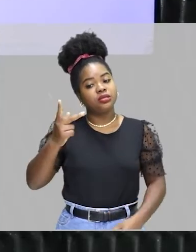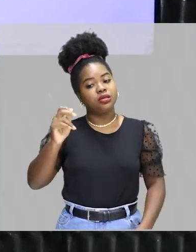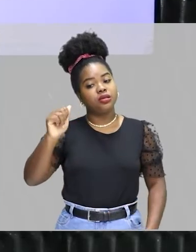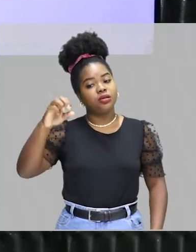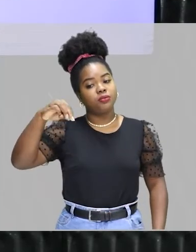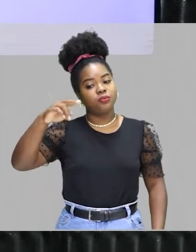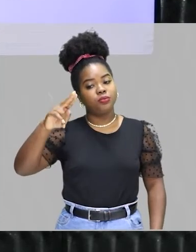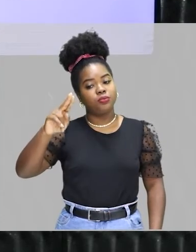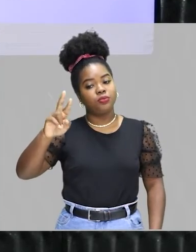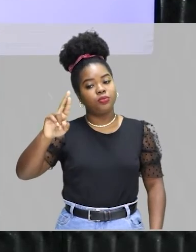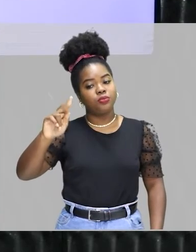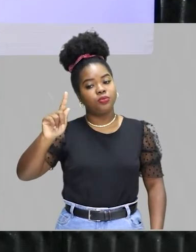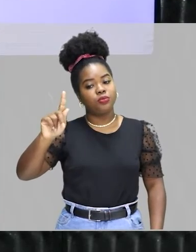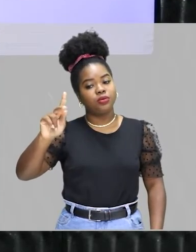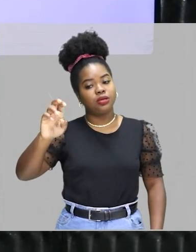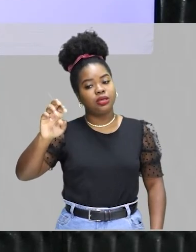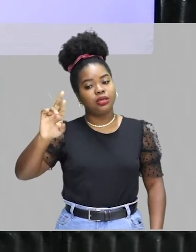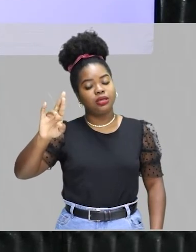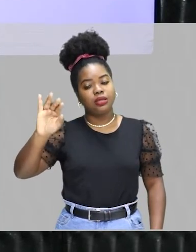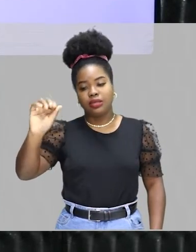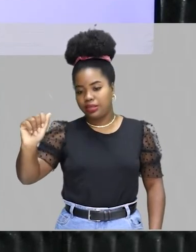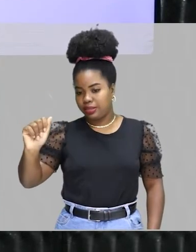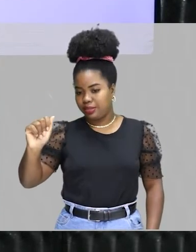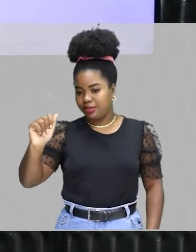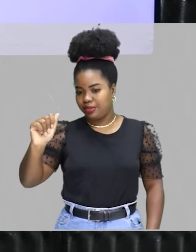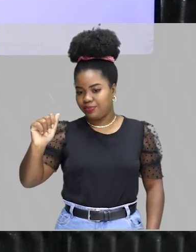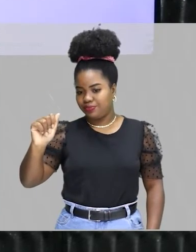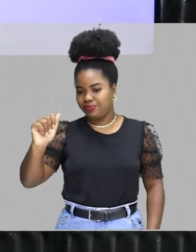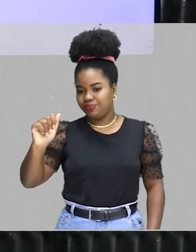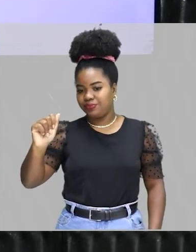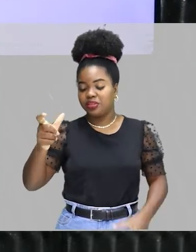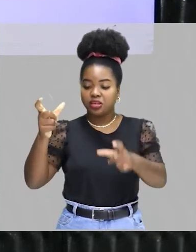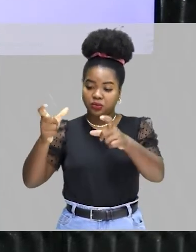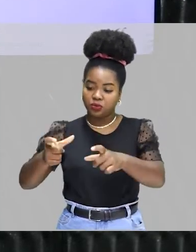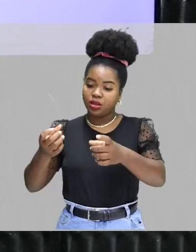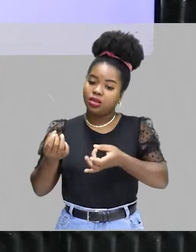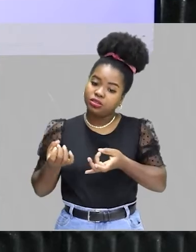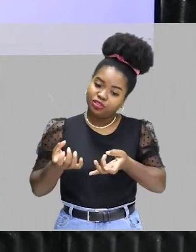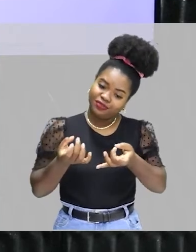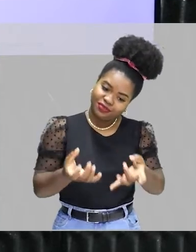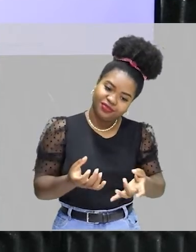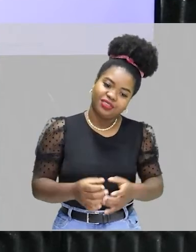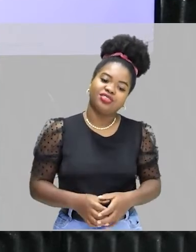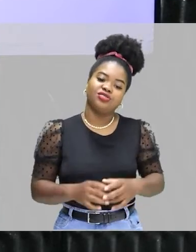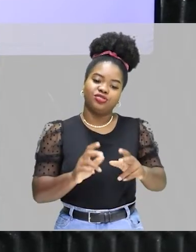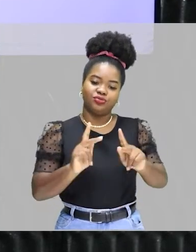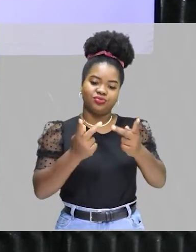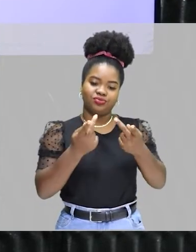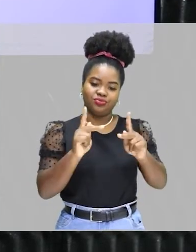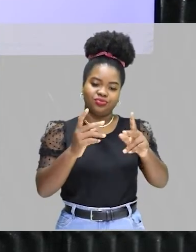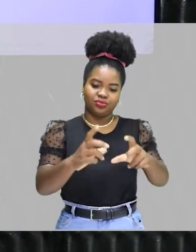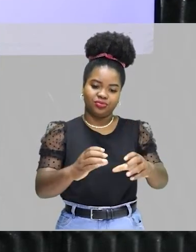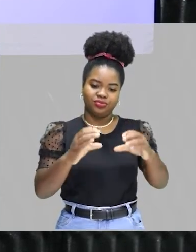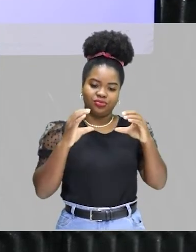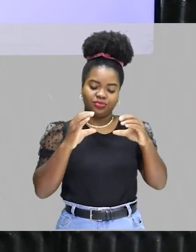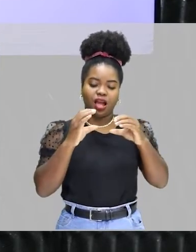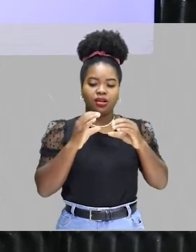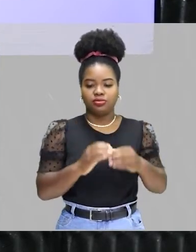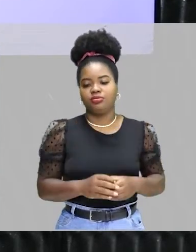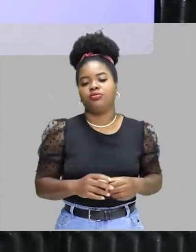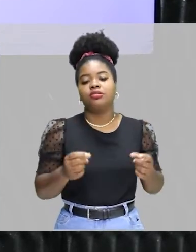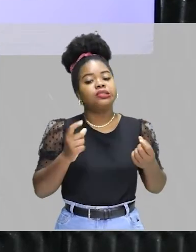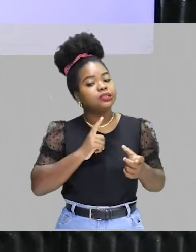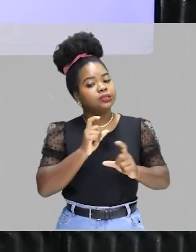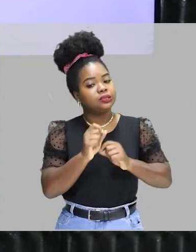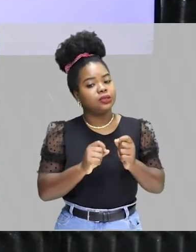um neologismo sintático. Uma hamburgueria é um lugar que vende hambúrguer, mas a palavra hamburgueria, ela acabou sendo criada a partir de